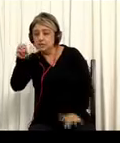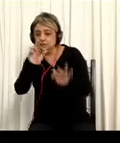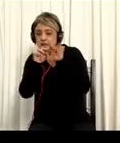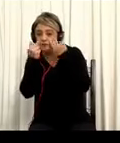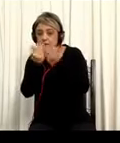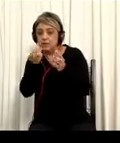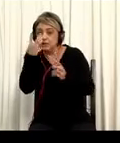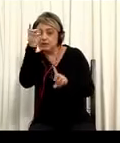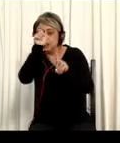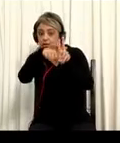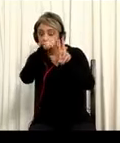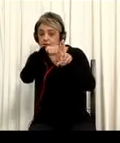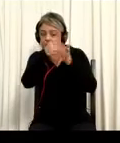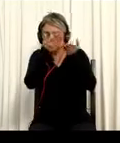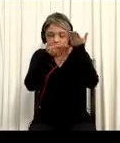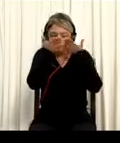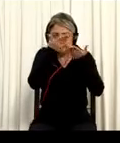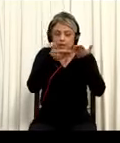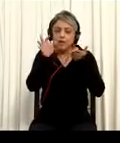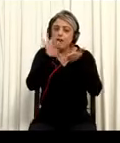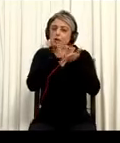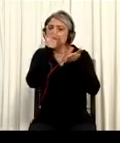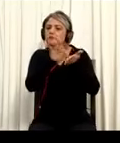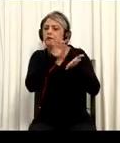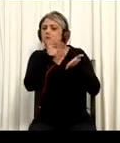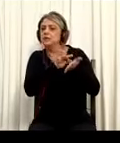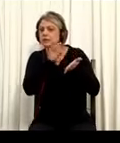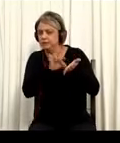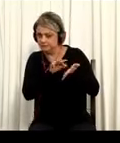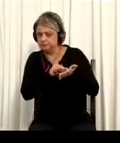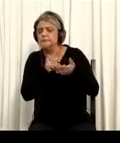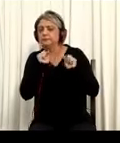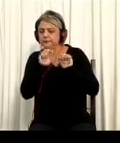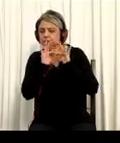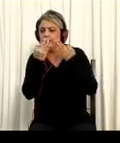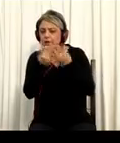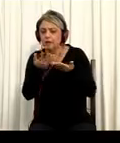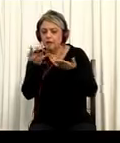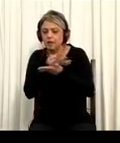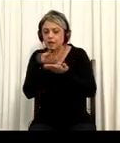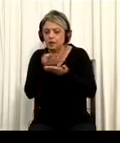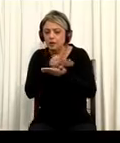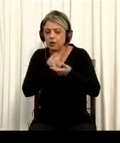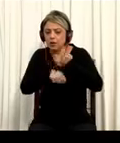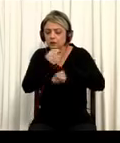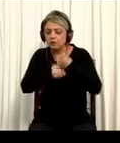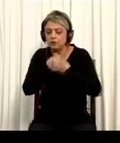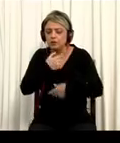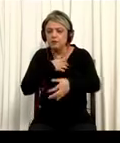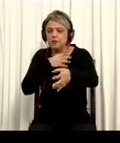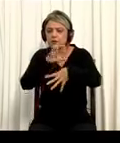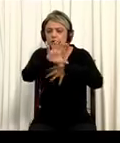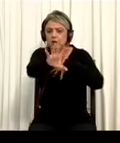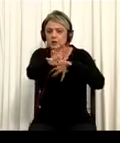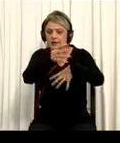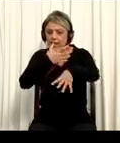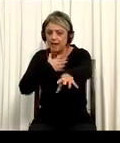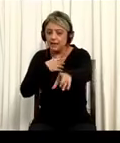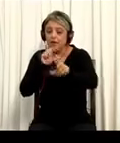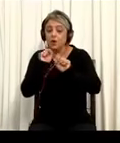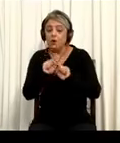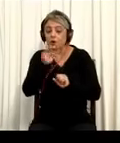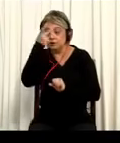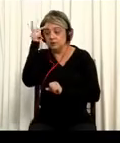em 3 meses, e a gente está fazendo o cadastro dessas famílias para poder criar uma rede de economia solidária e colaborativa, onde